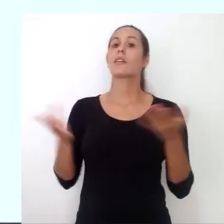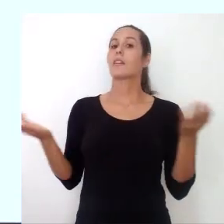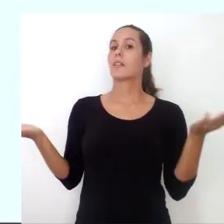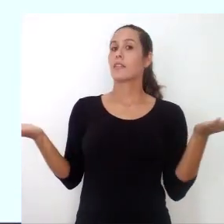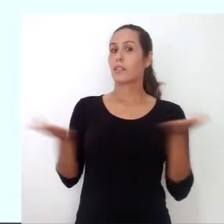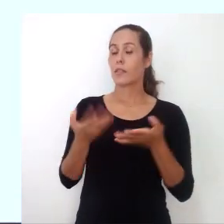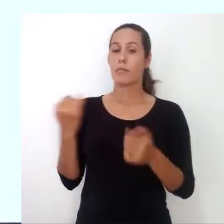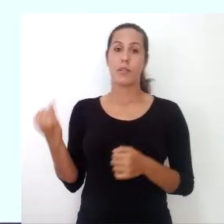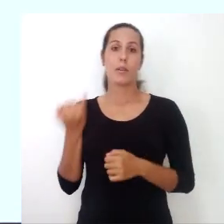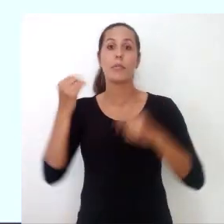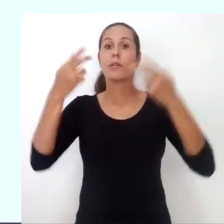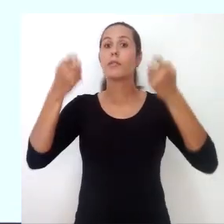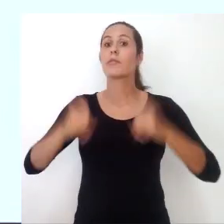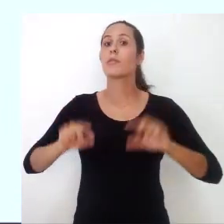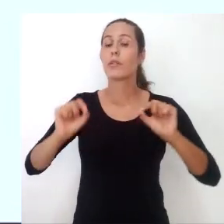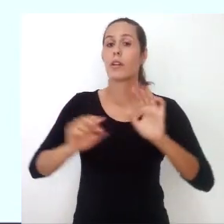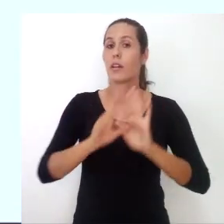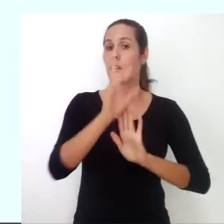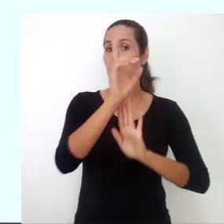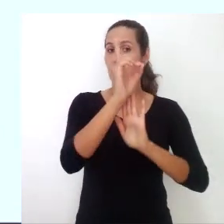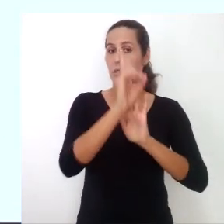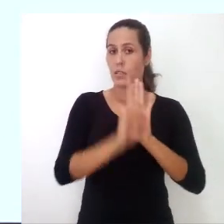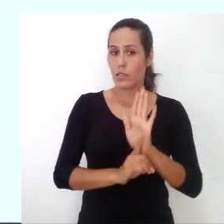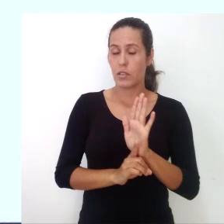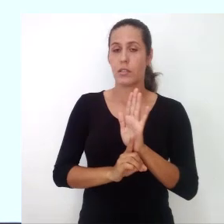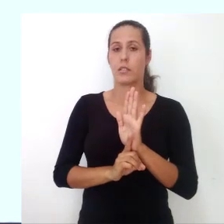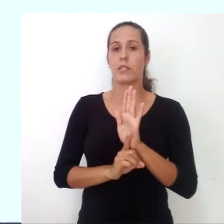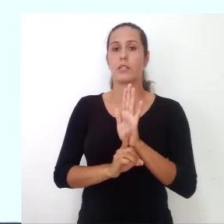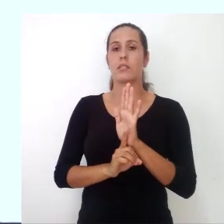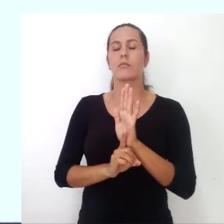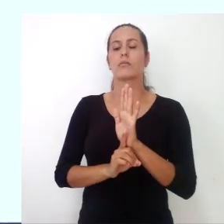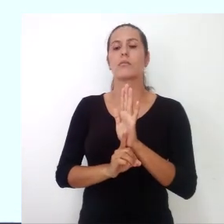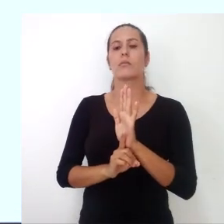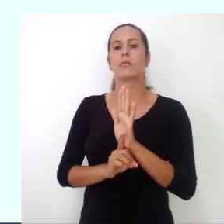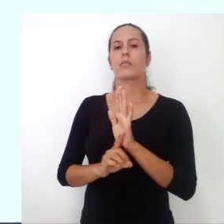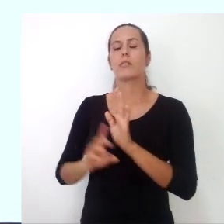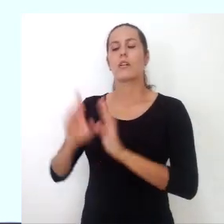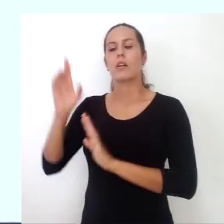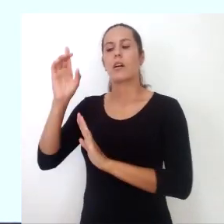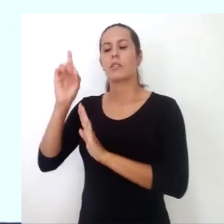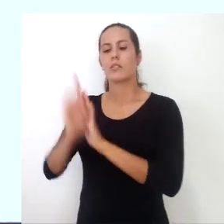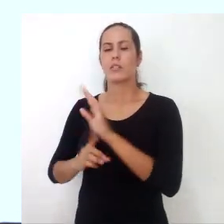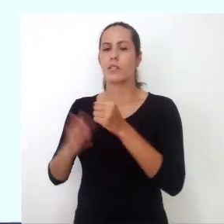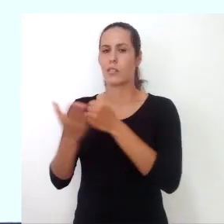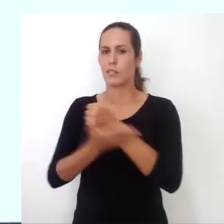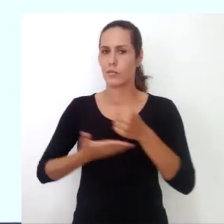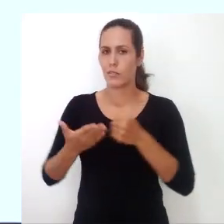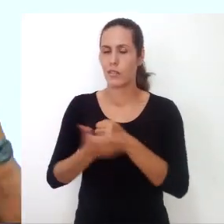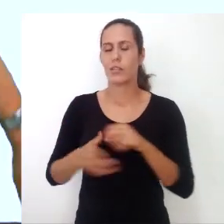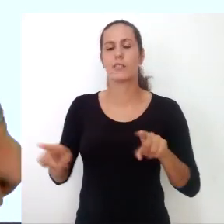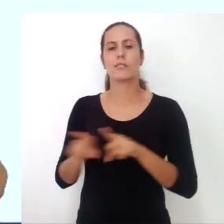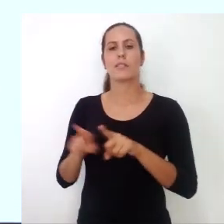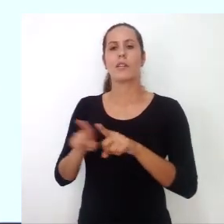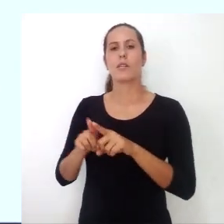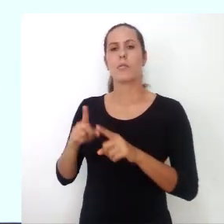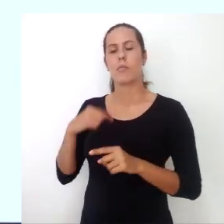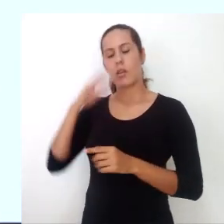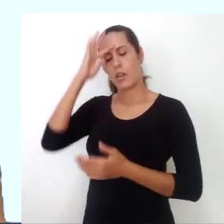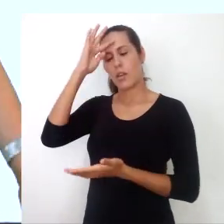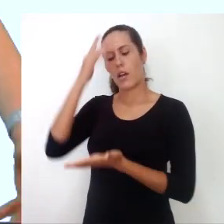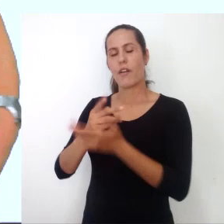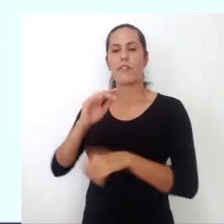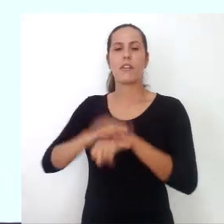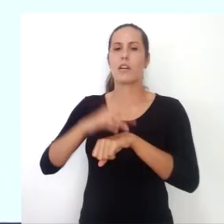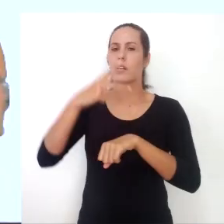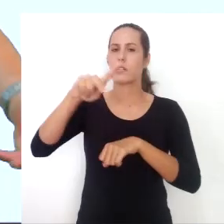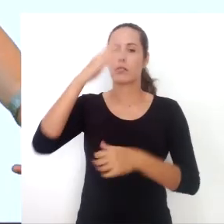E é importante salientar o direito, a liberdade, a dignidade humana e poder preservar a sua